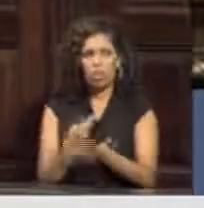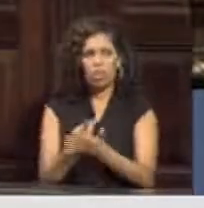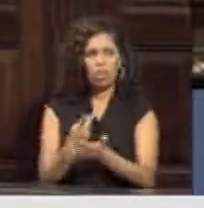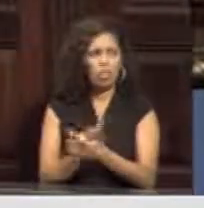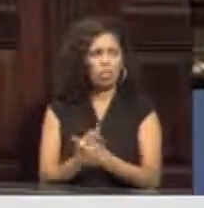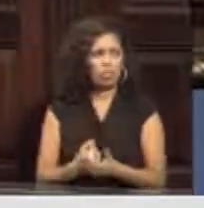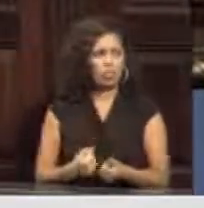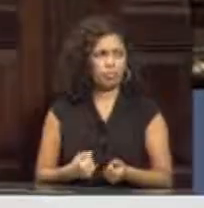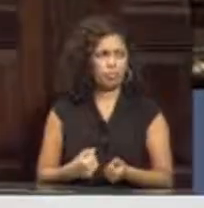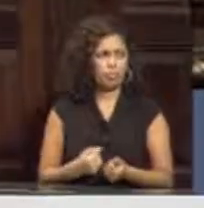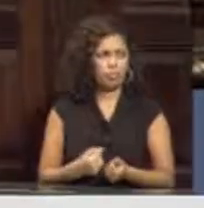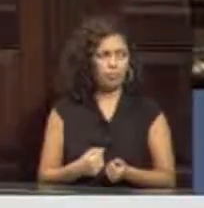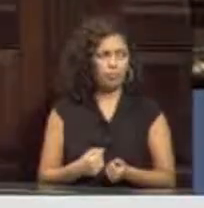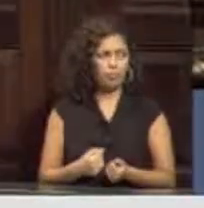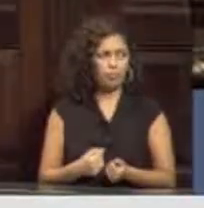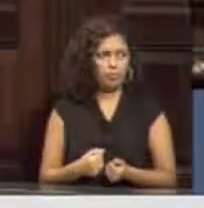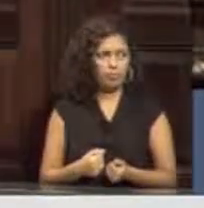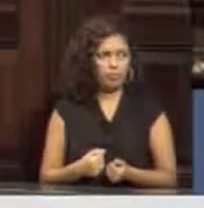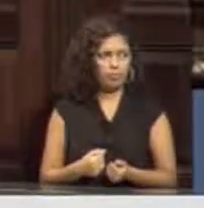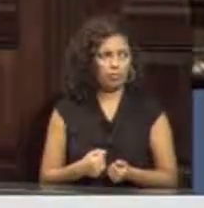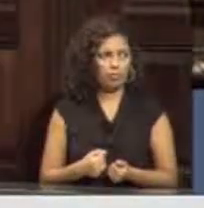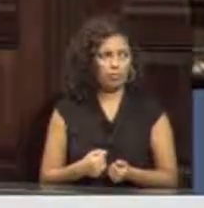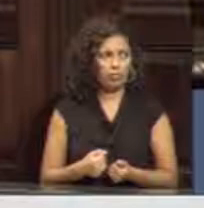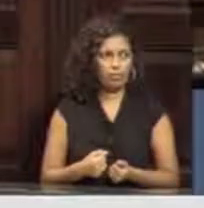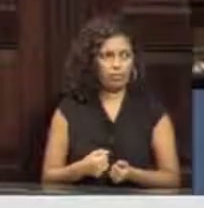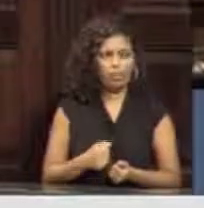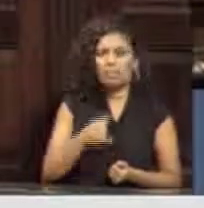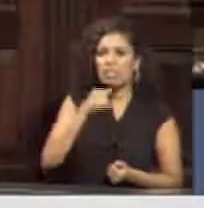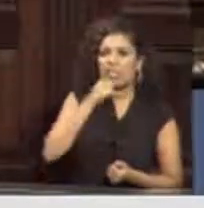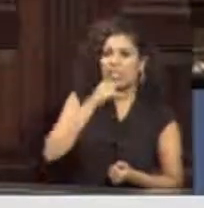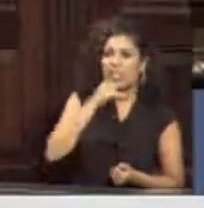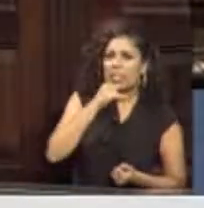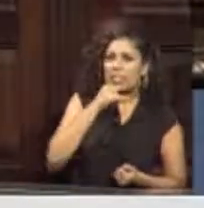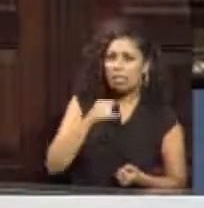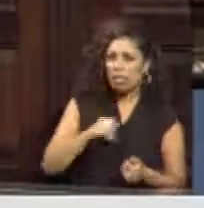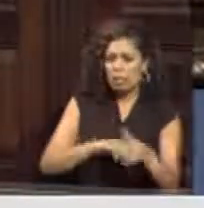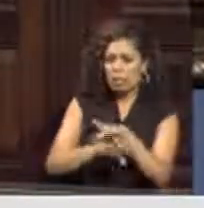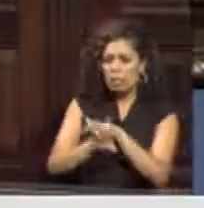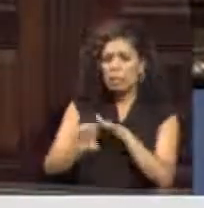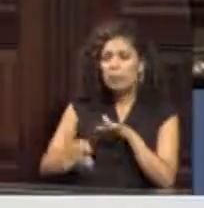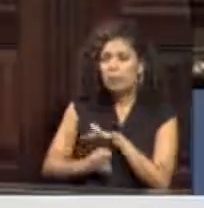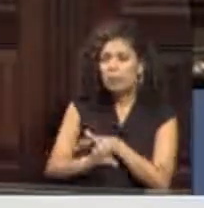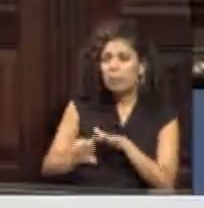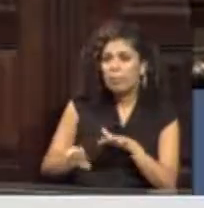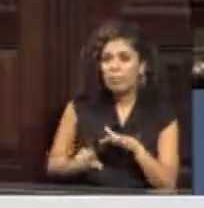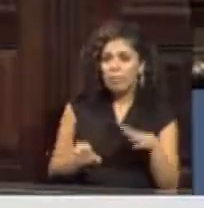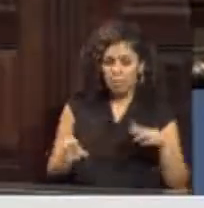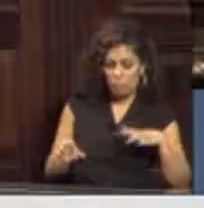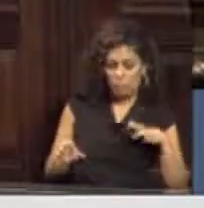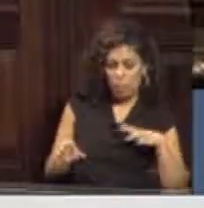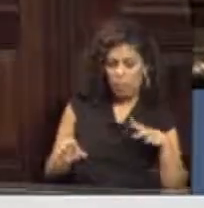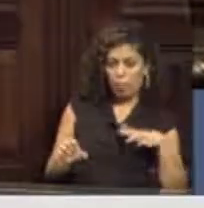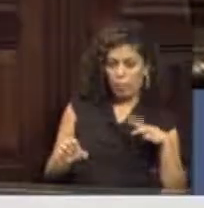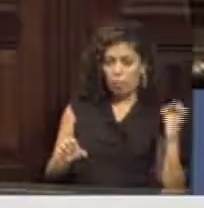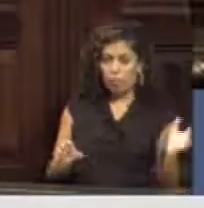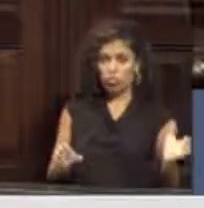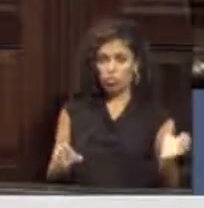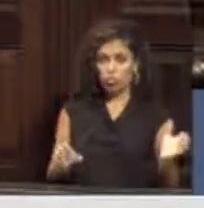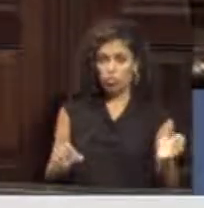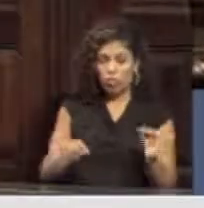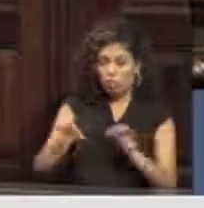que a estatal norueguesa que fez essa desgraça lá no Pará de vazamento de alumínio